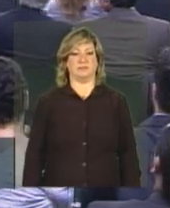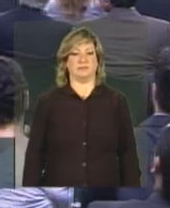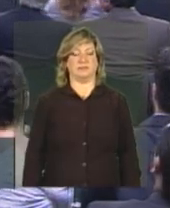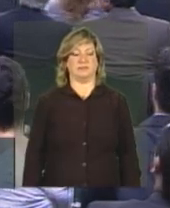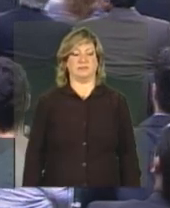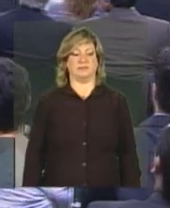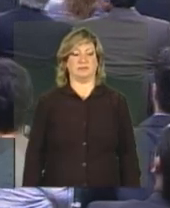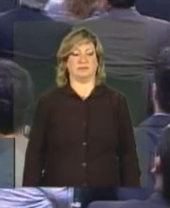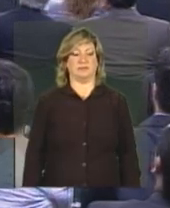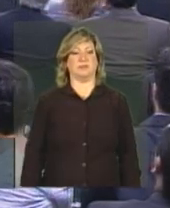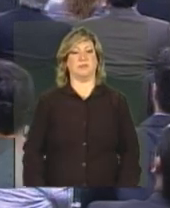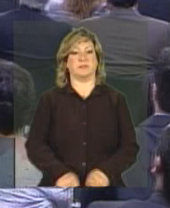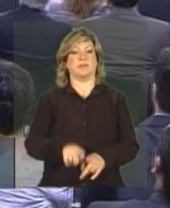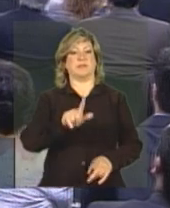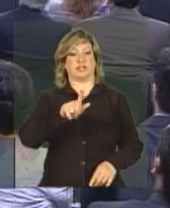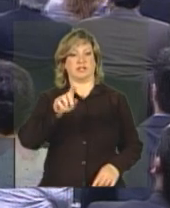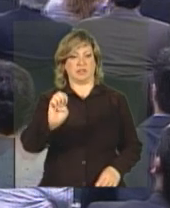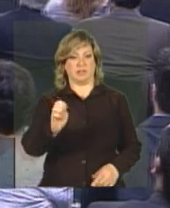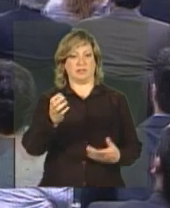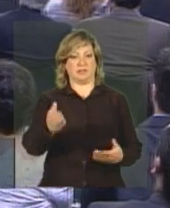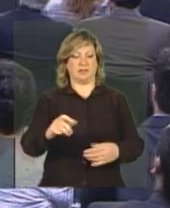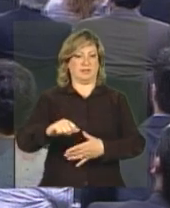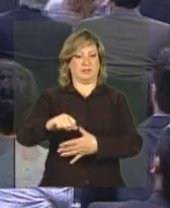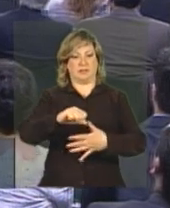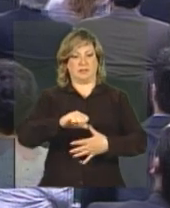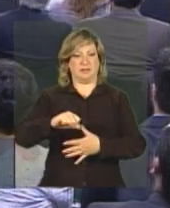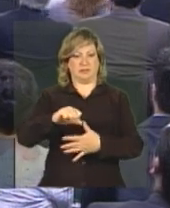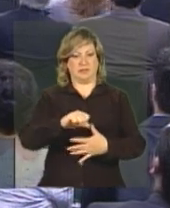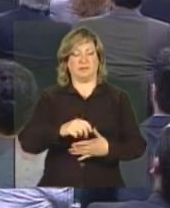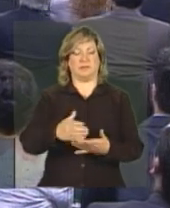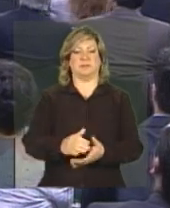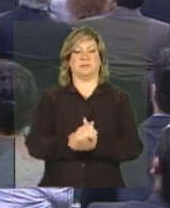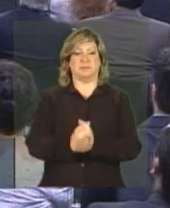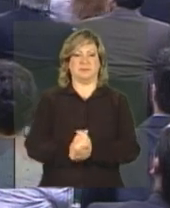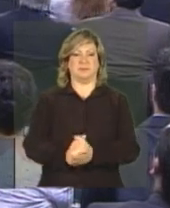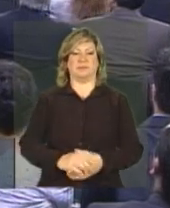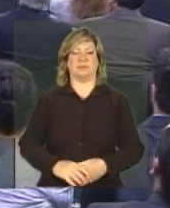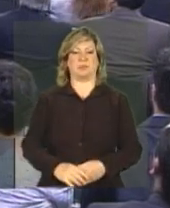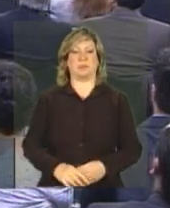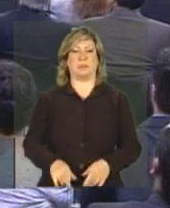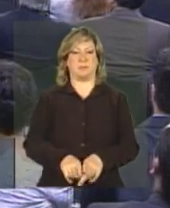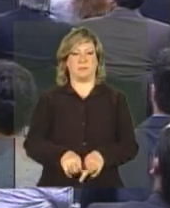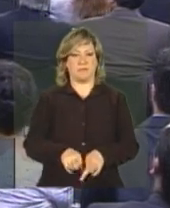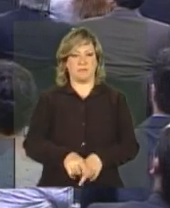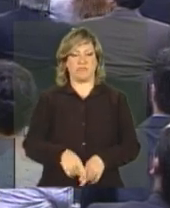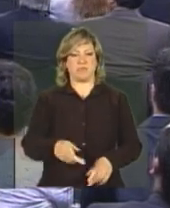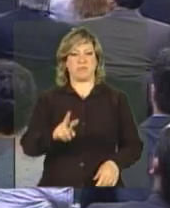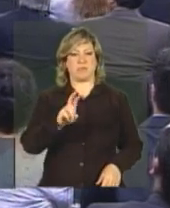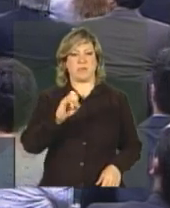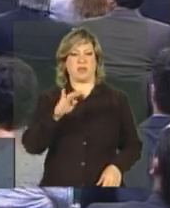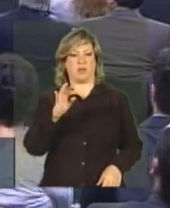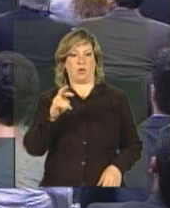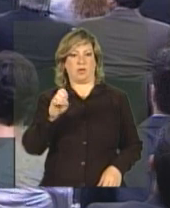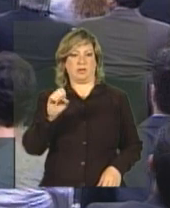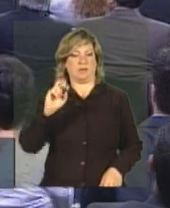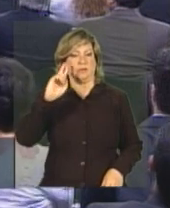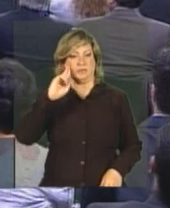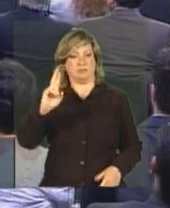desculpem, da General Electric para a América Latina, os senhores reitores,